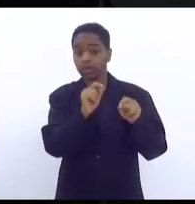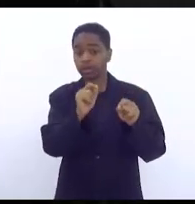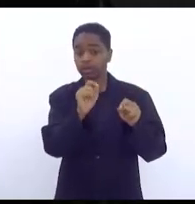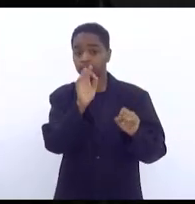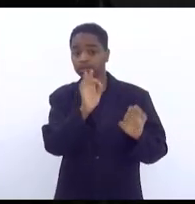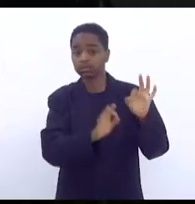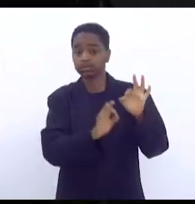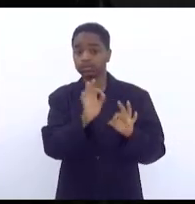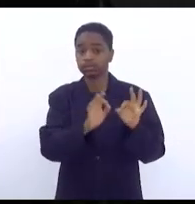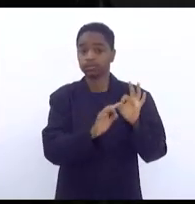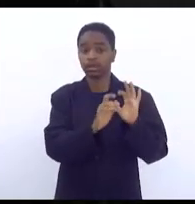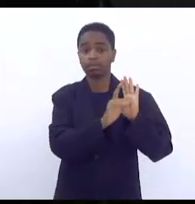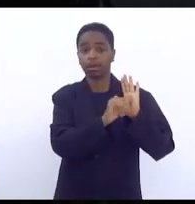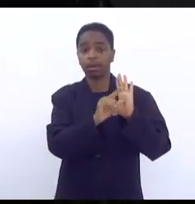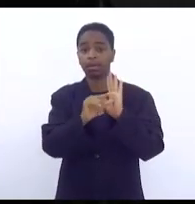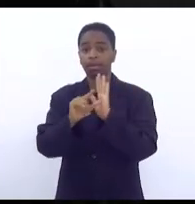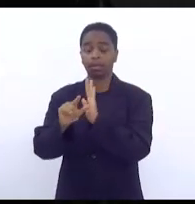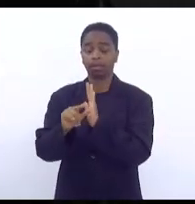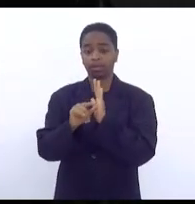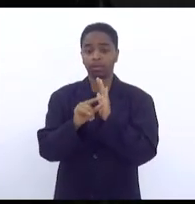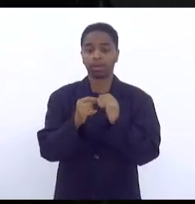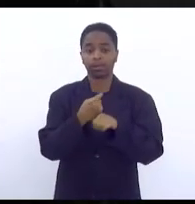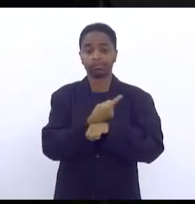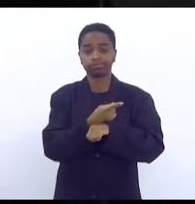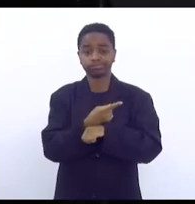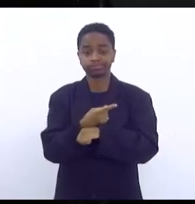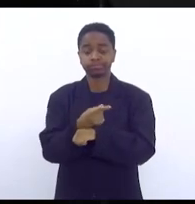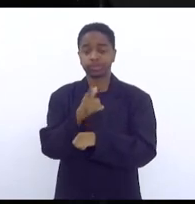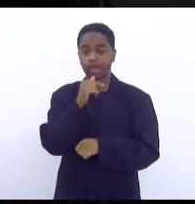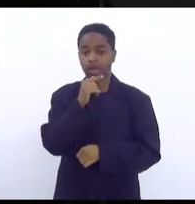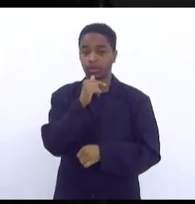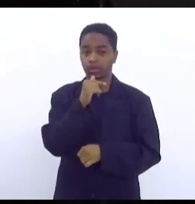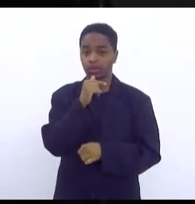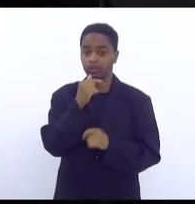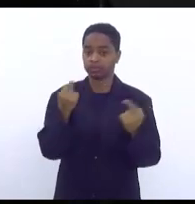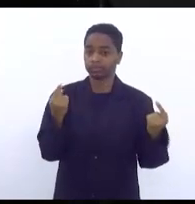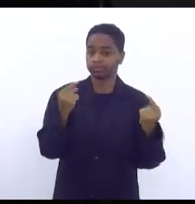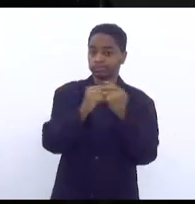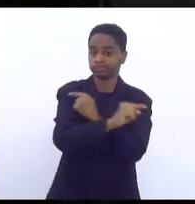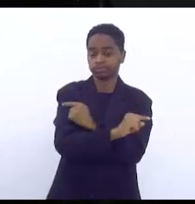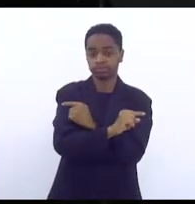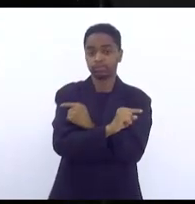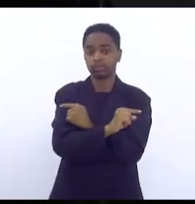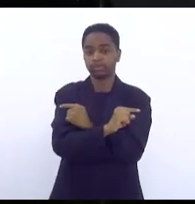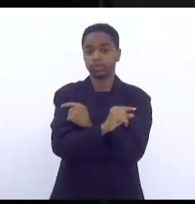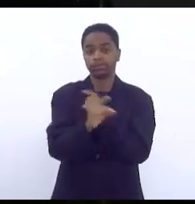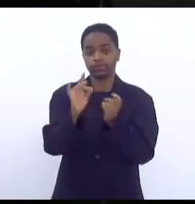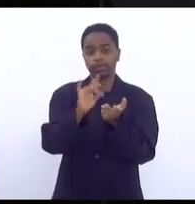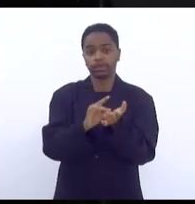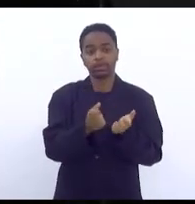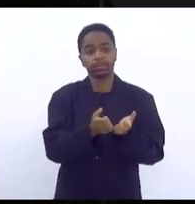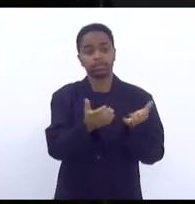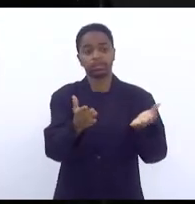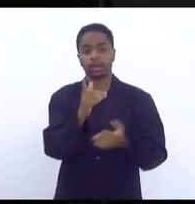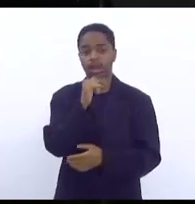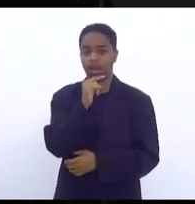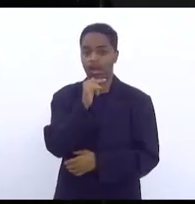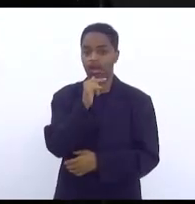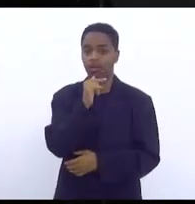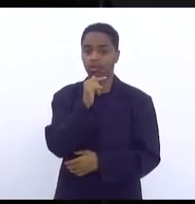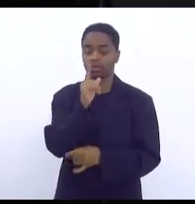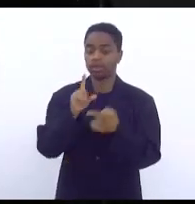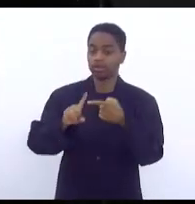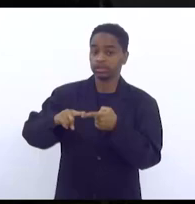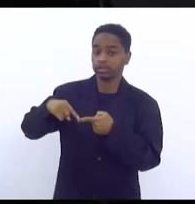de hidrômetros ao invés de priorizar a distribuição da água para